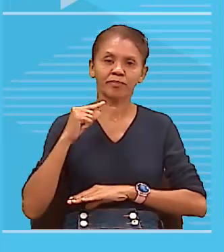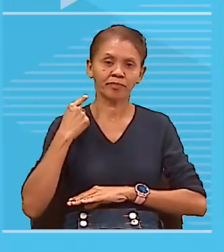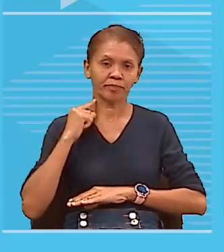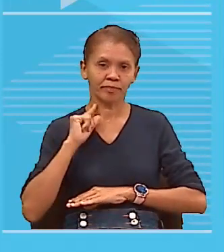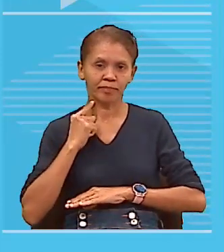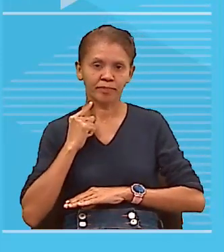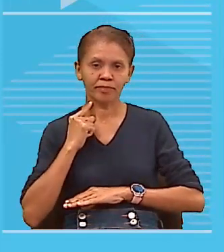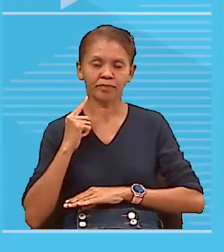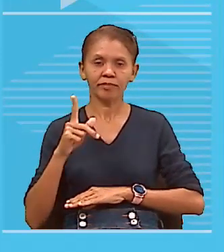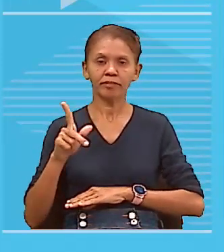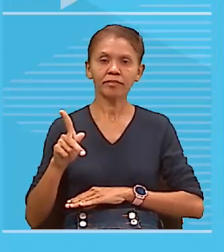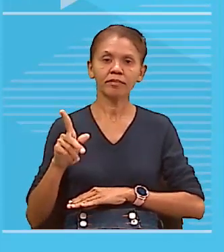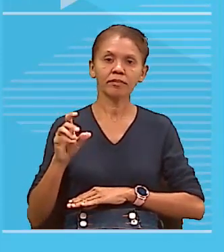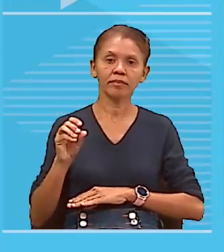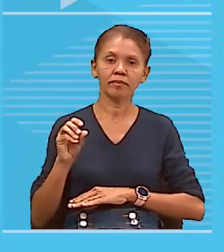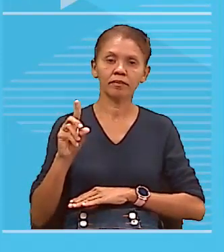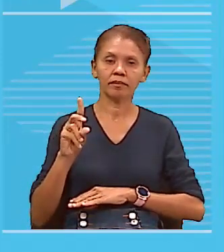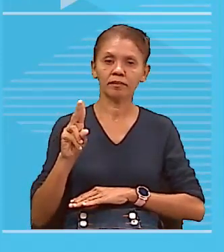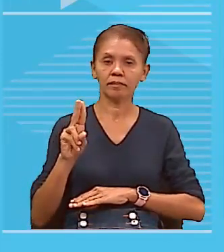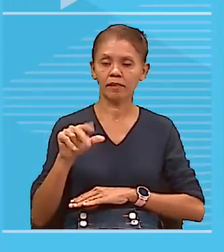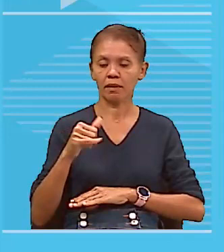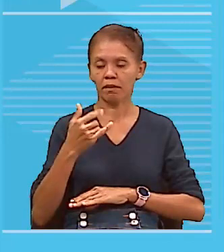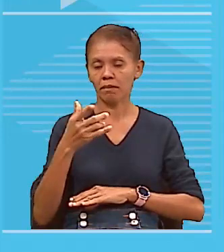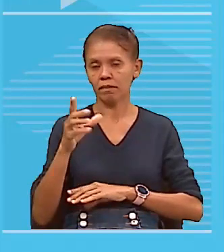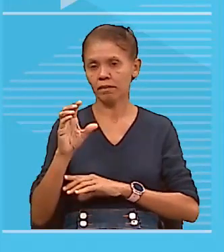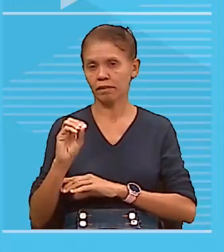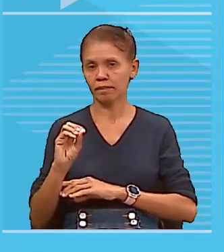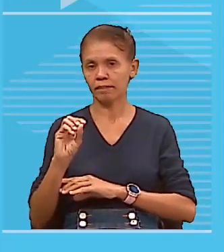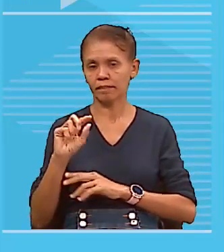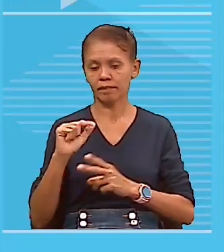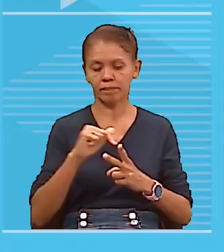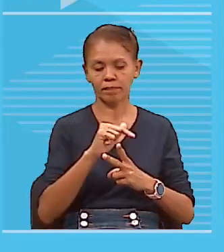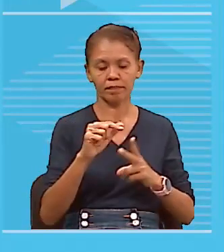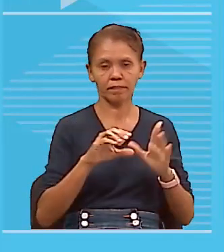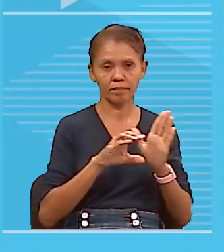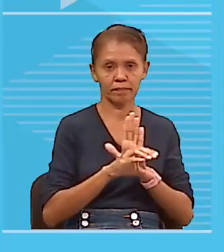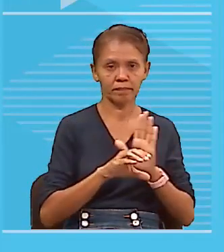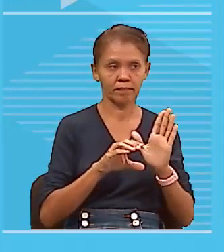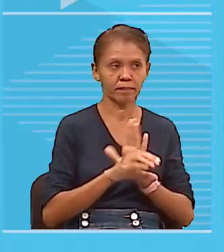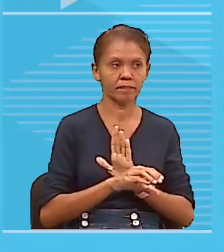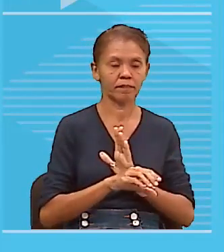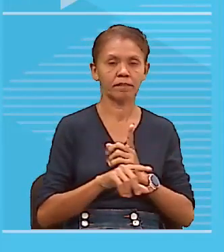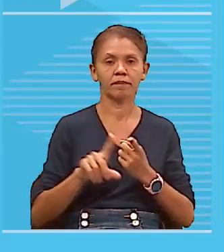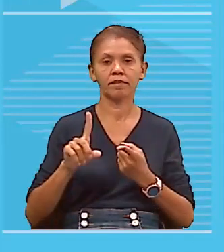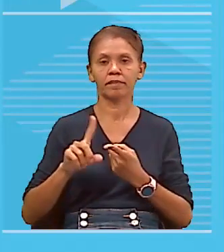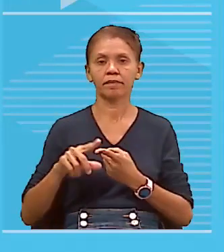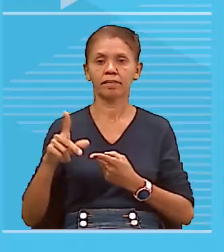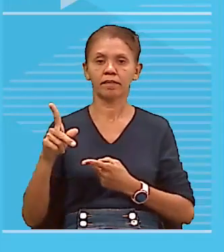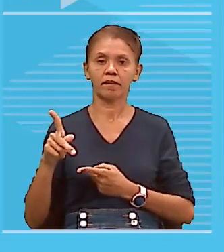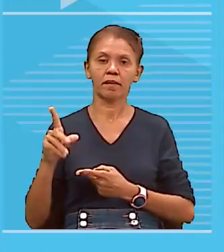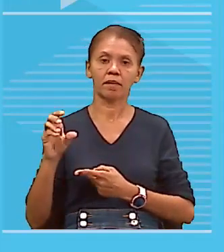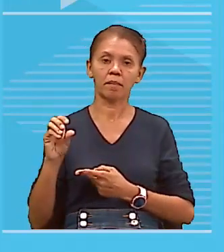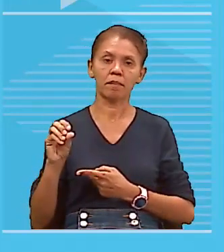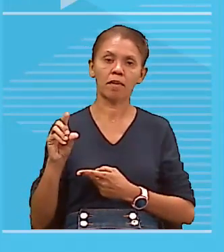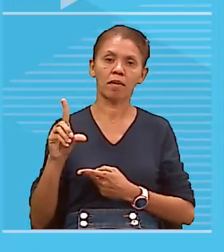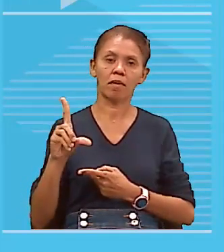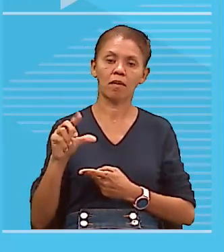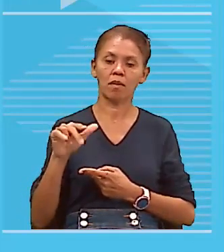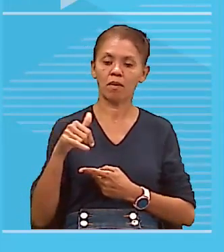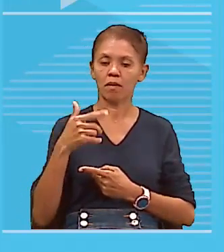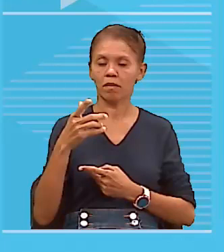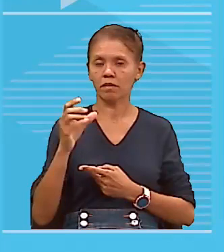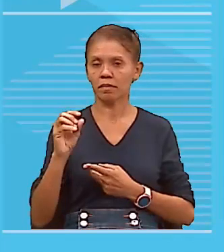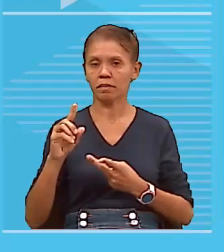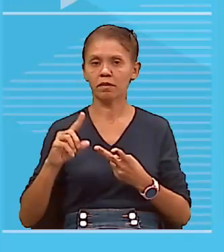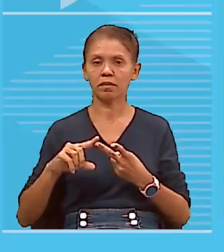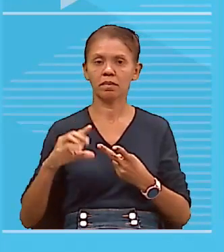É interessante a gente reparar também que são dois conceitos diferentes, poluição e contaminação, né? Então, os